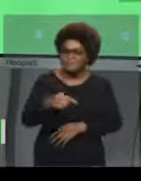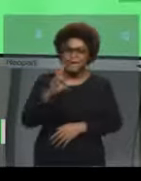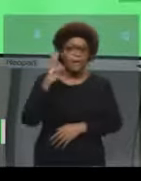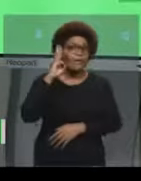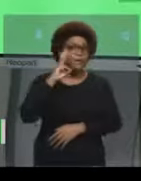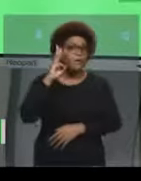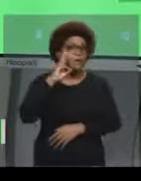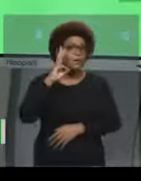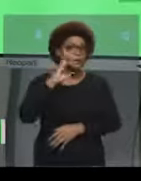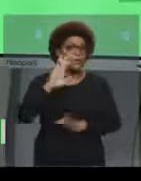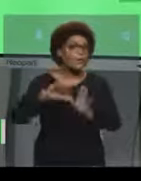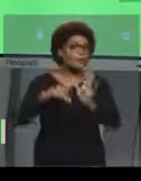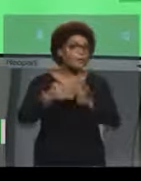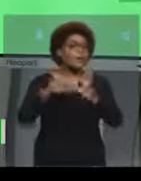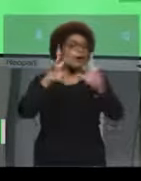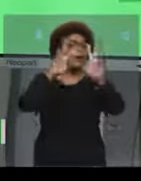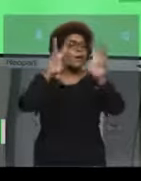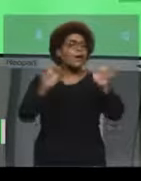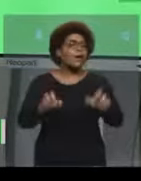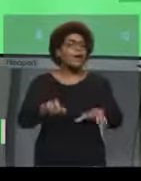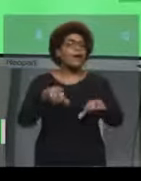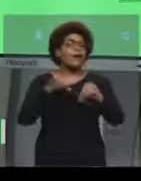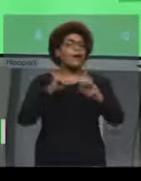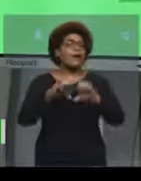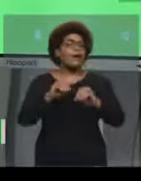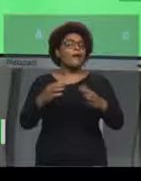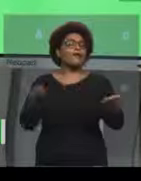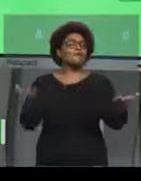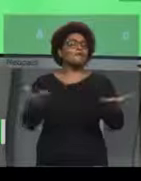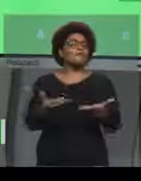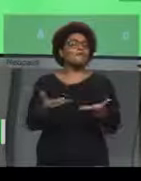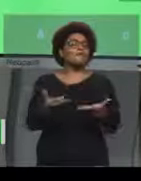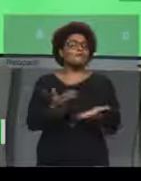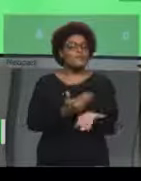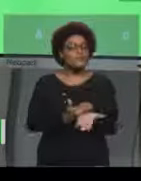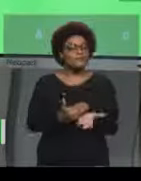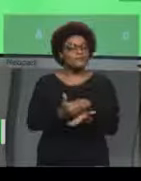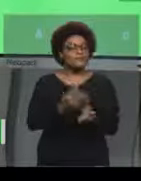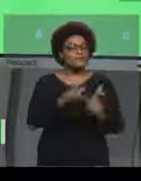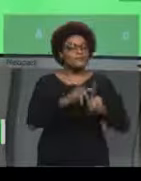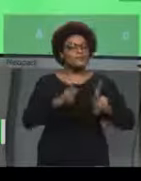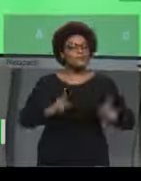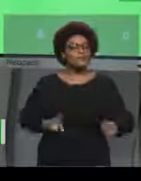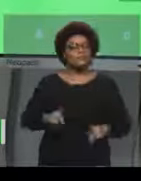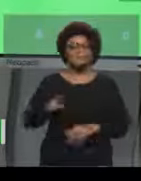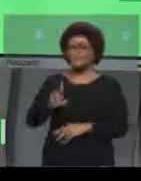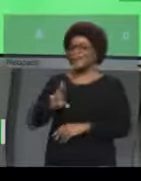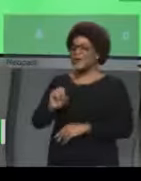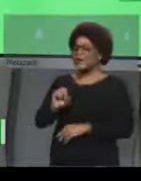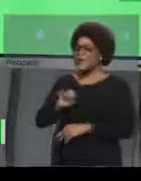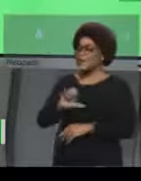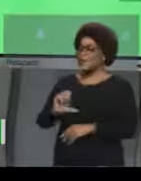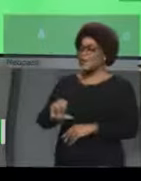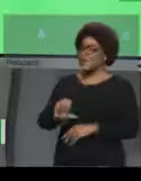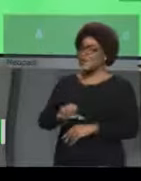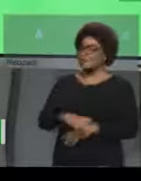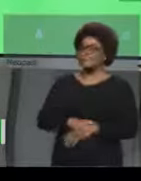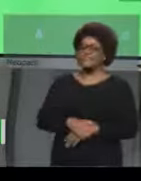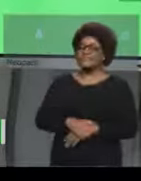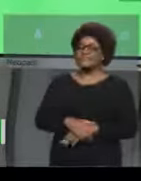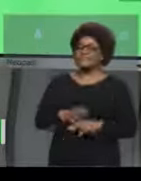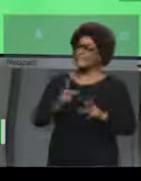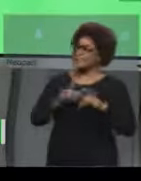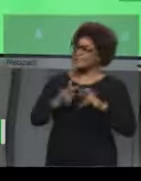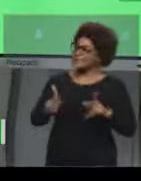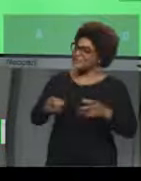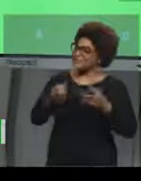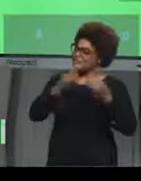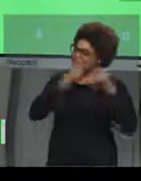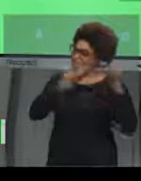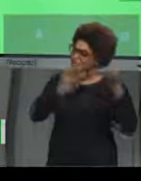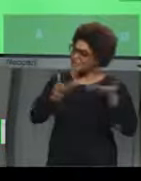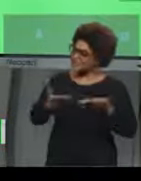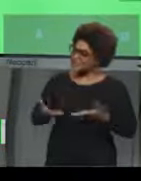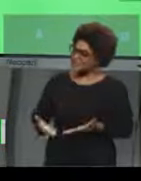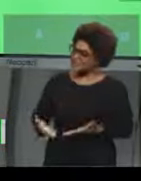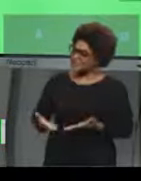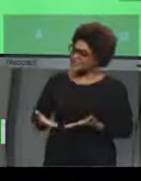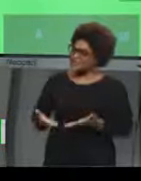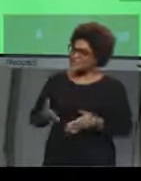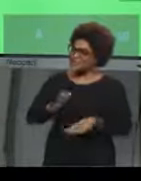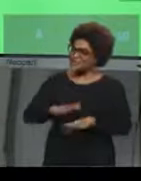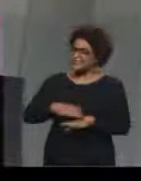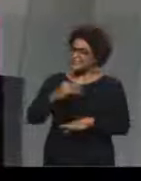das aulas de hoje? Vamos começar com a professora Rose? Professora Rose, seja bem-vinda a mais um ano,